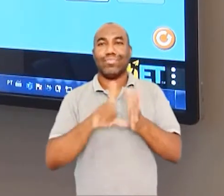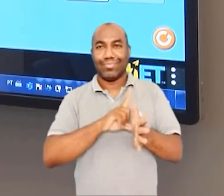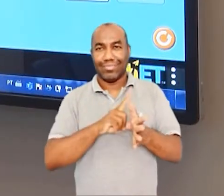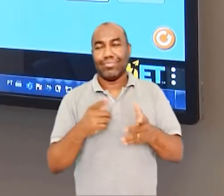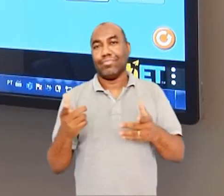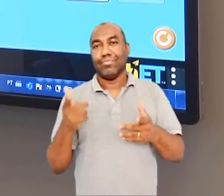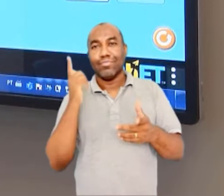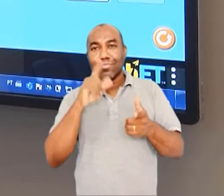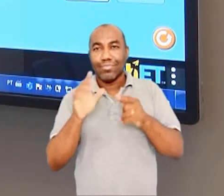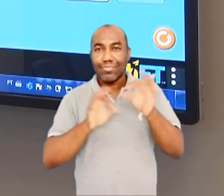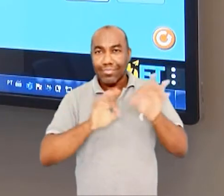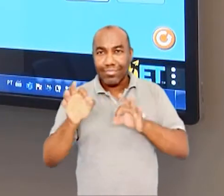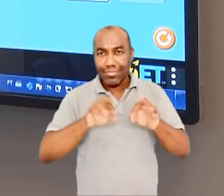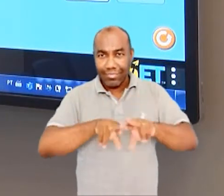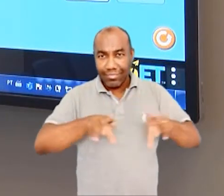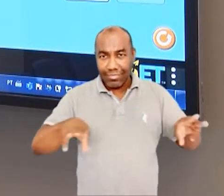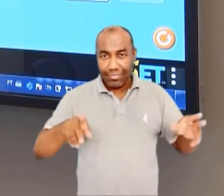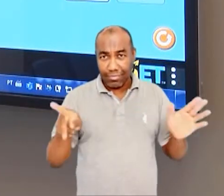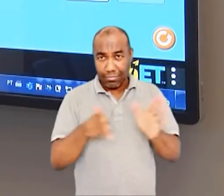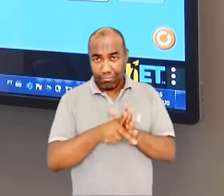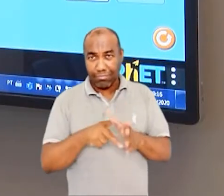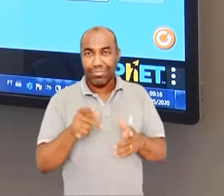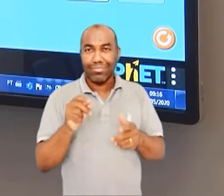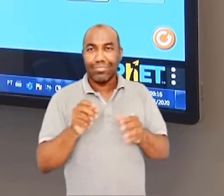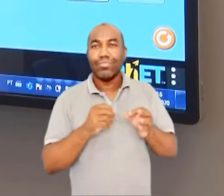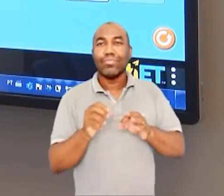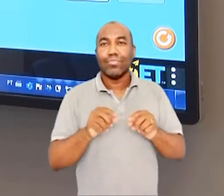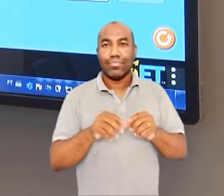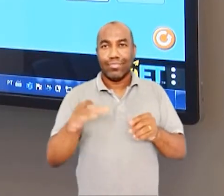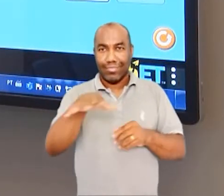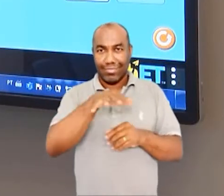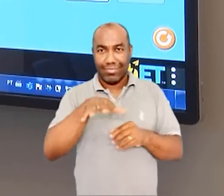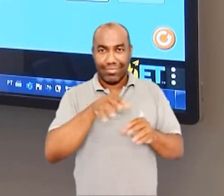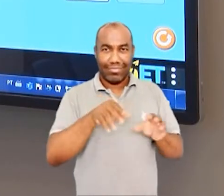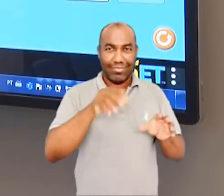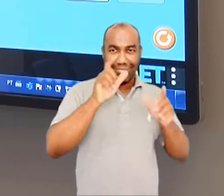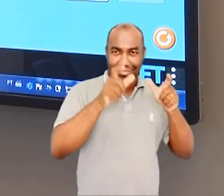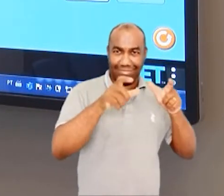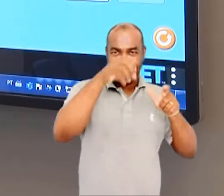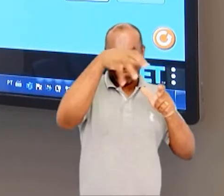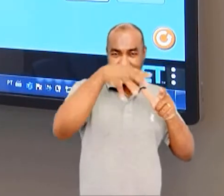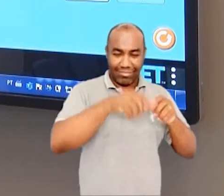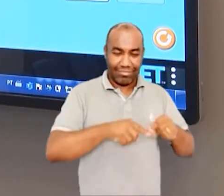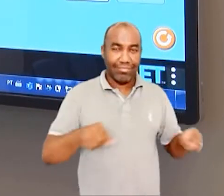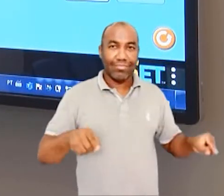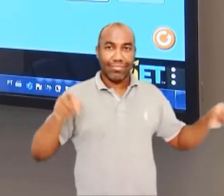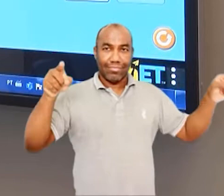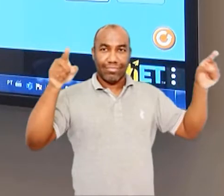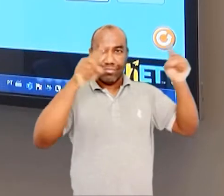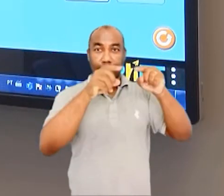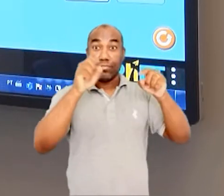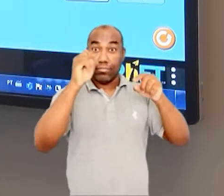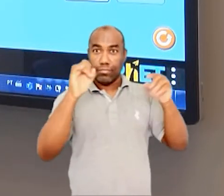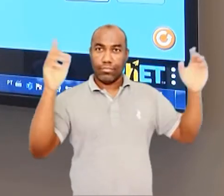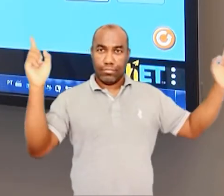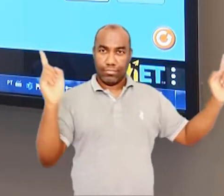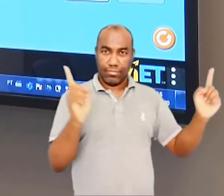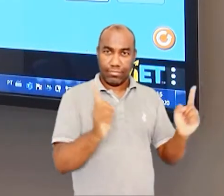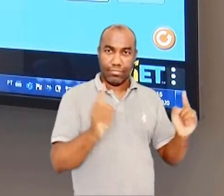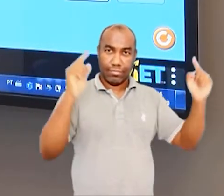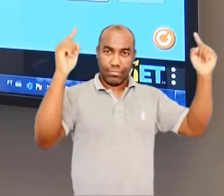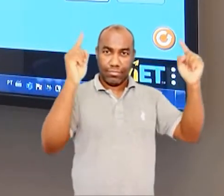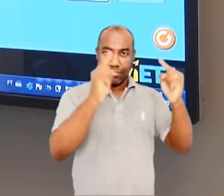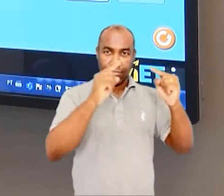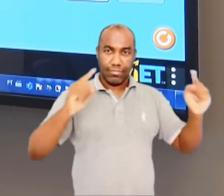de redução no iluminamento, ou seja, a área iluminada fica menor. Muito bem, mas aí eu posso fazer